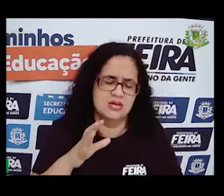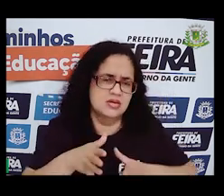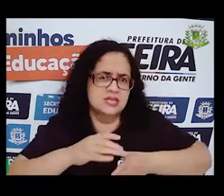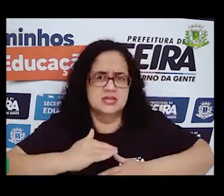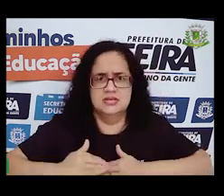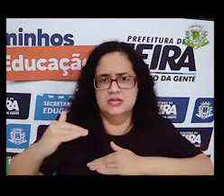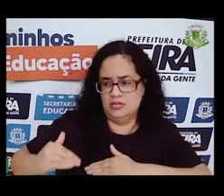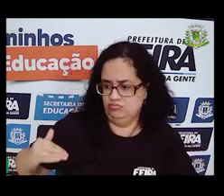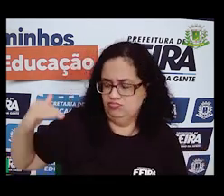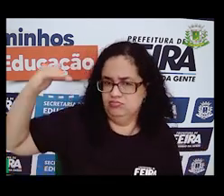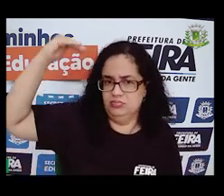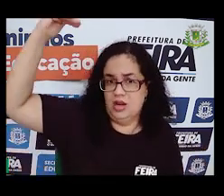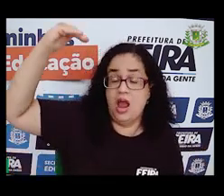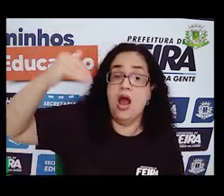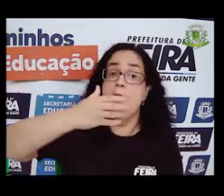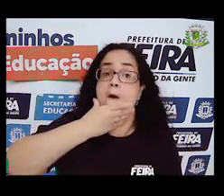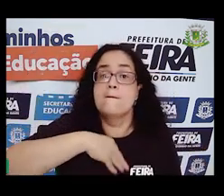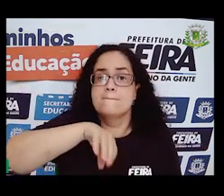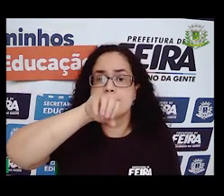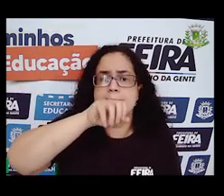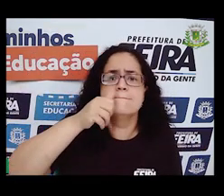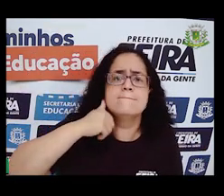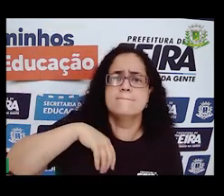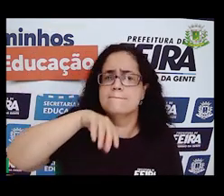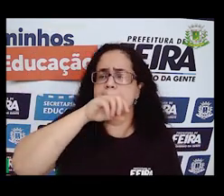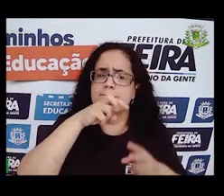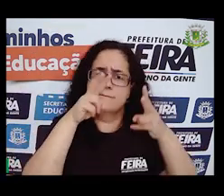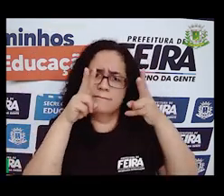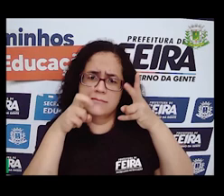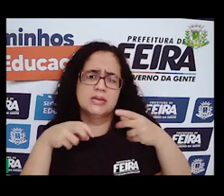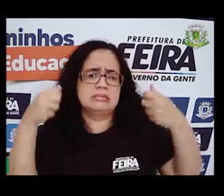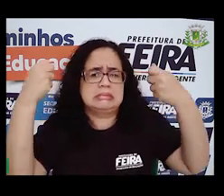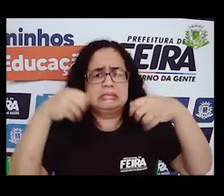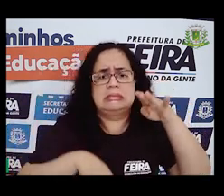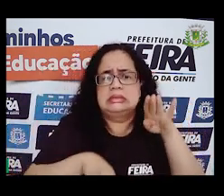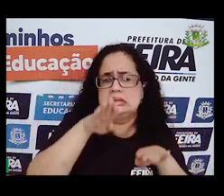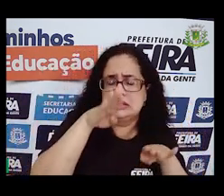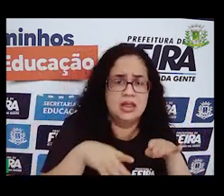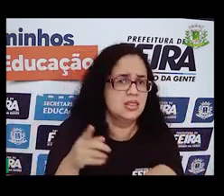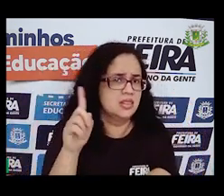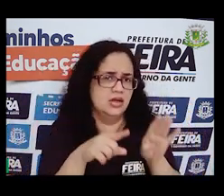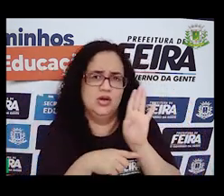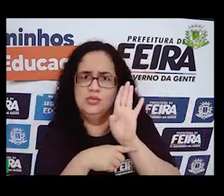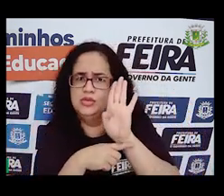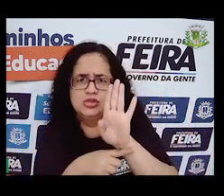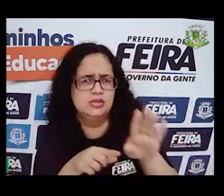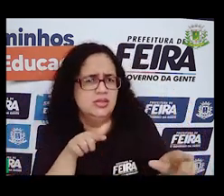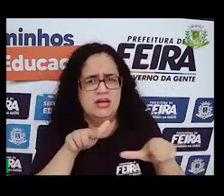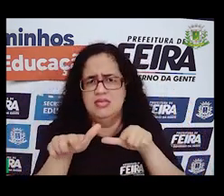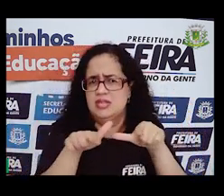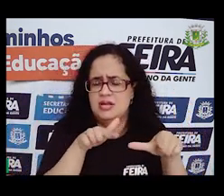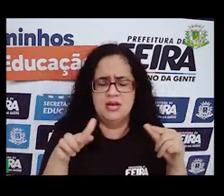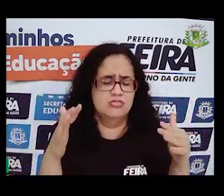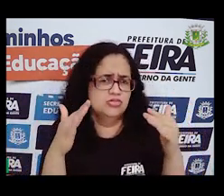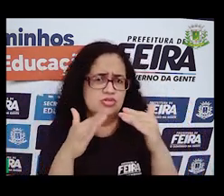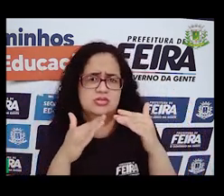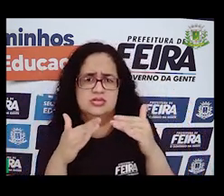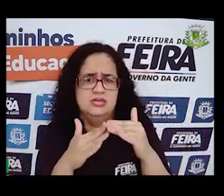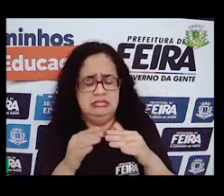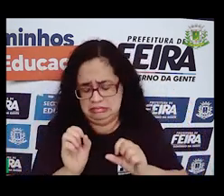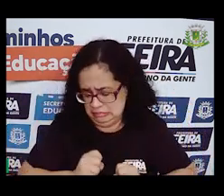crescendo e os pais notavam que estavam muito dependentes. Não ajudavam no trabalho de casa, nem